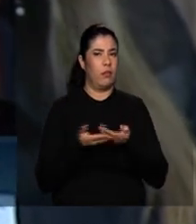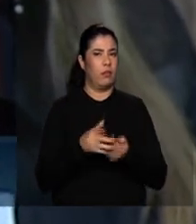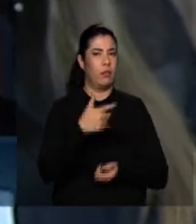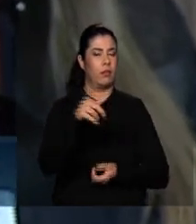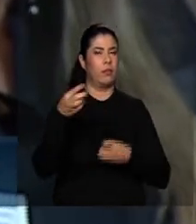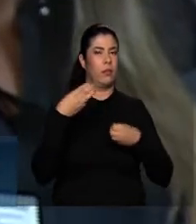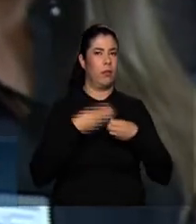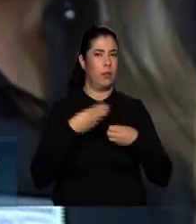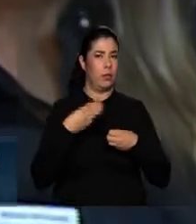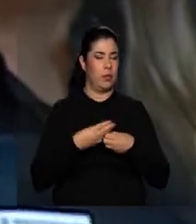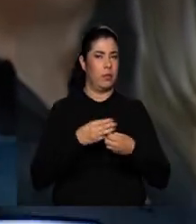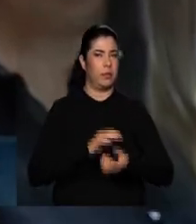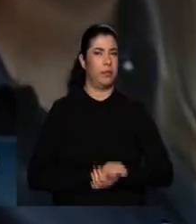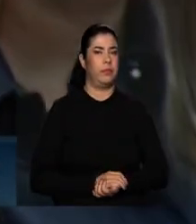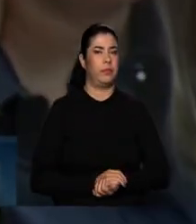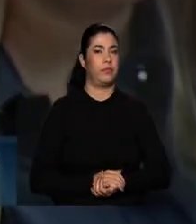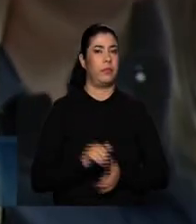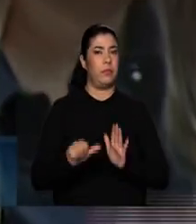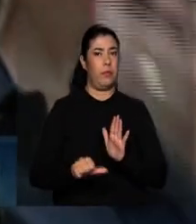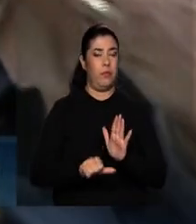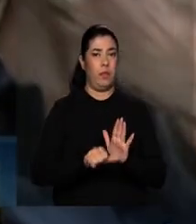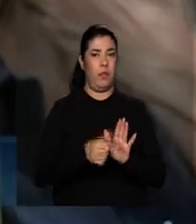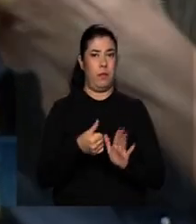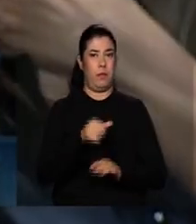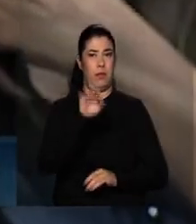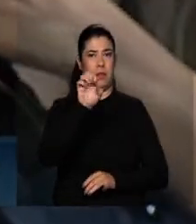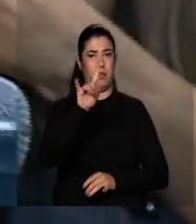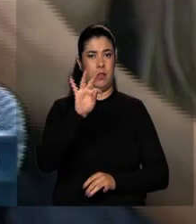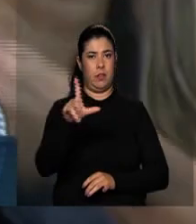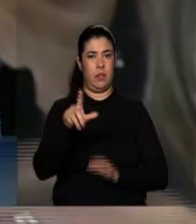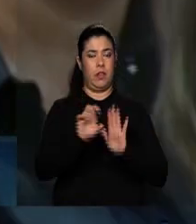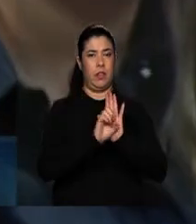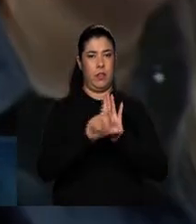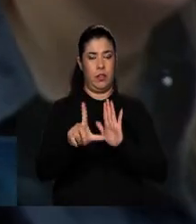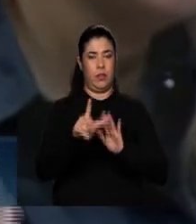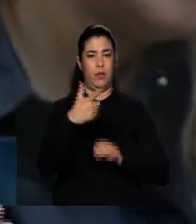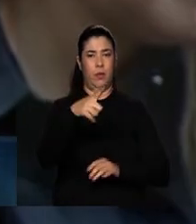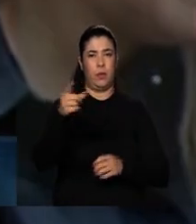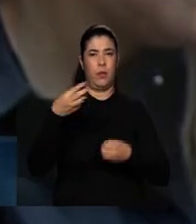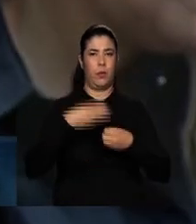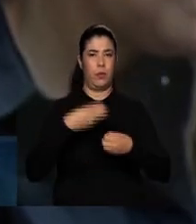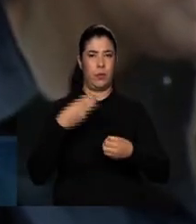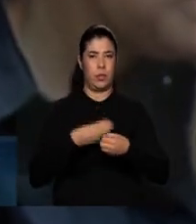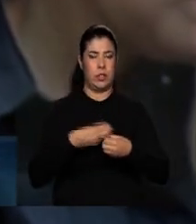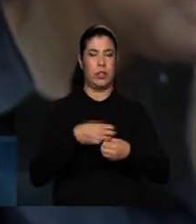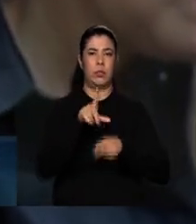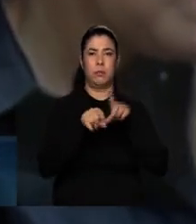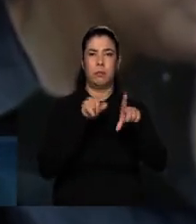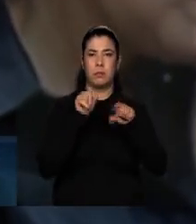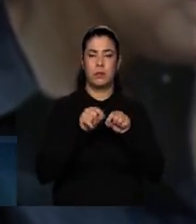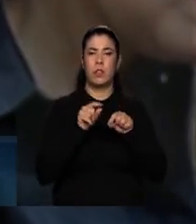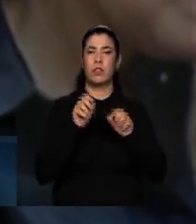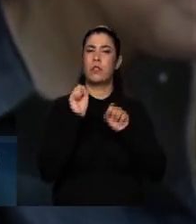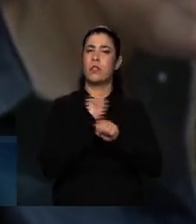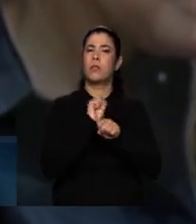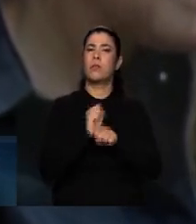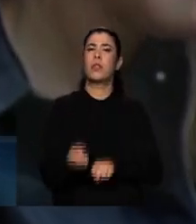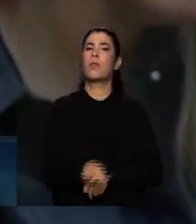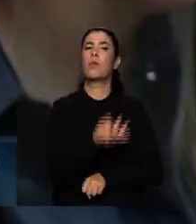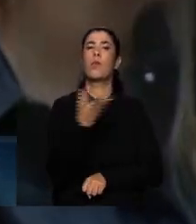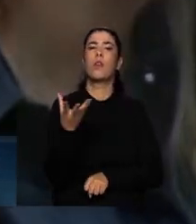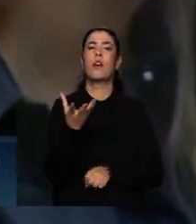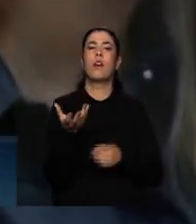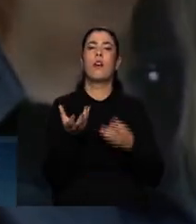municípios. No primeiro edital, todos os municípios pré-selecionados aderiram ao edital? Vocês esperam que dessa vez isso